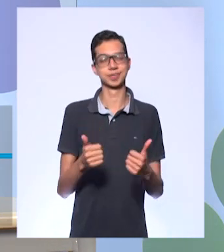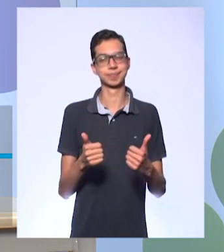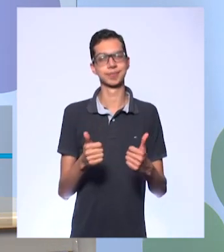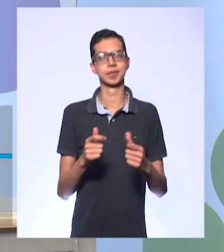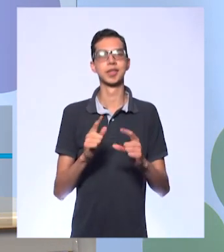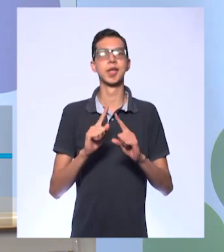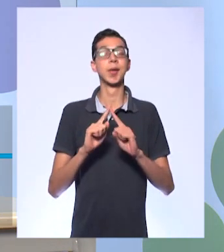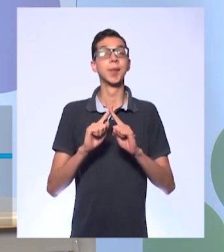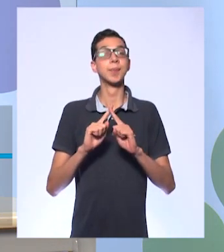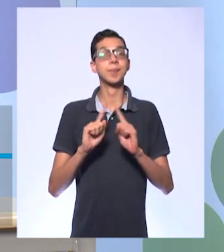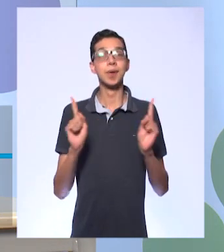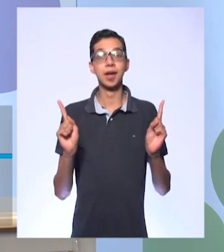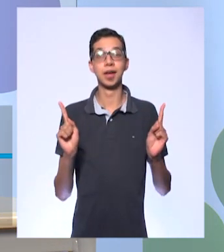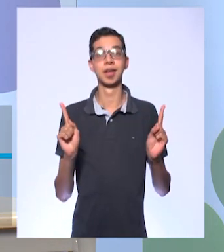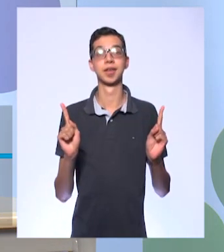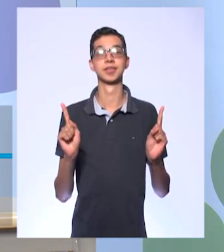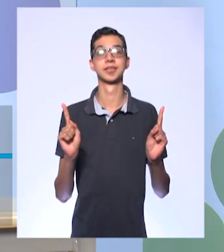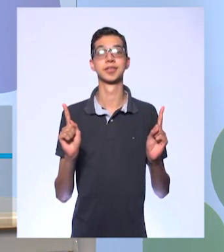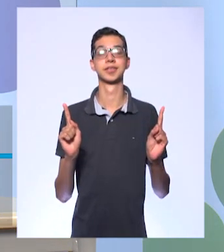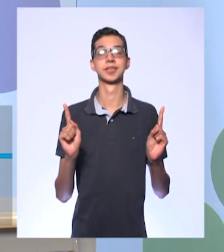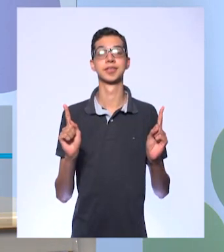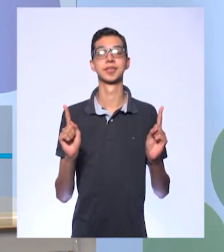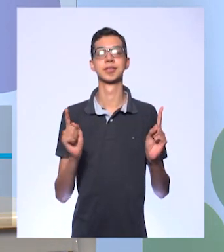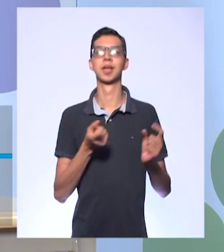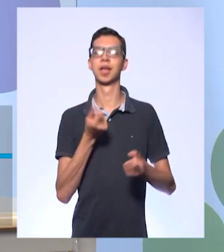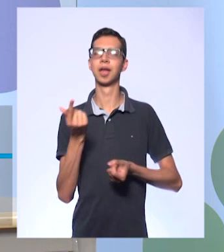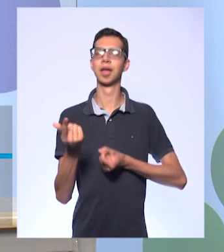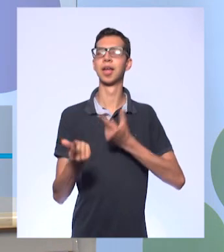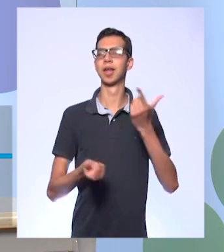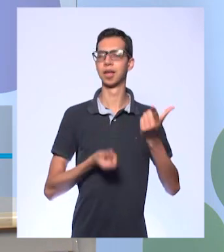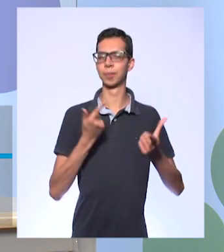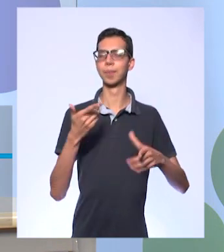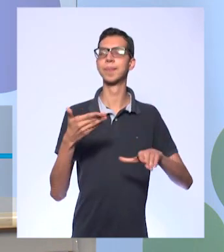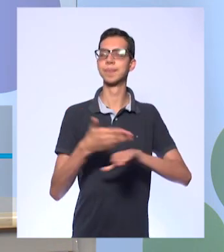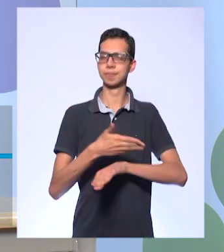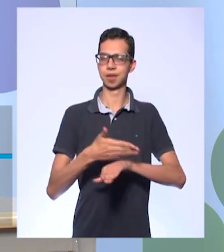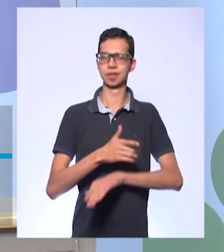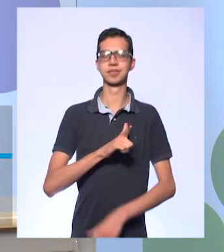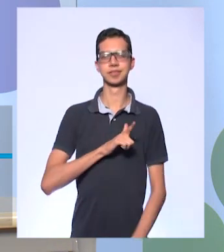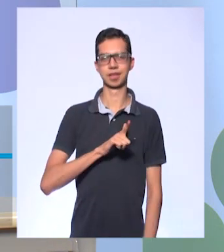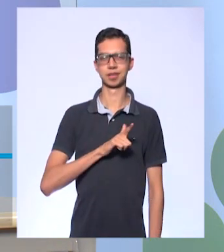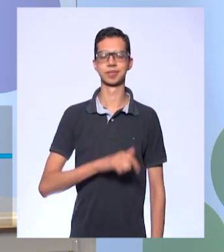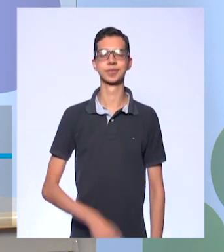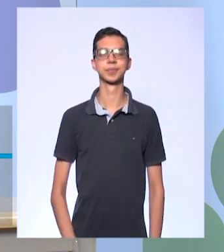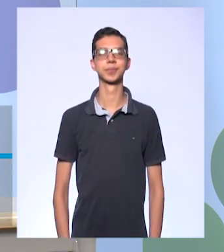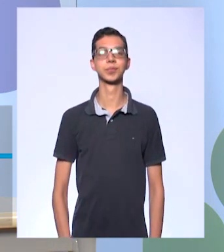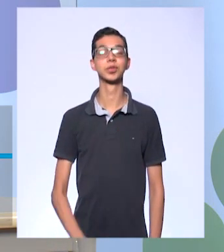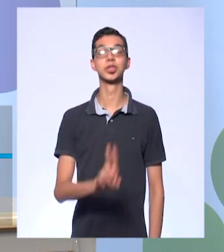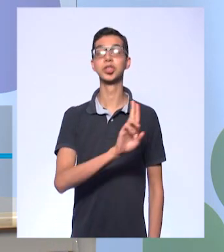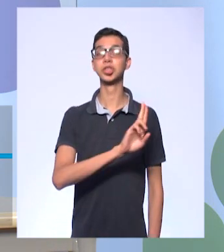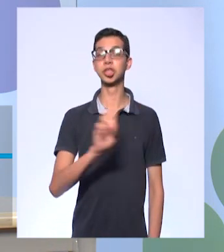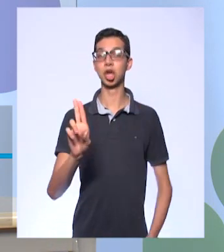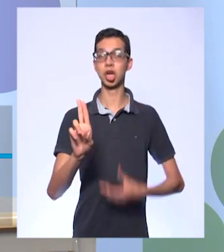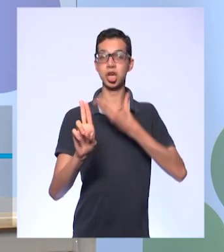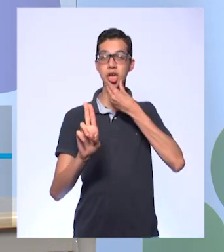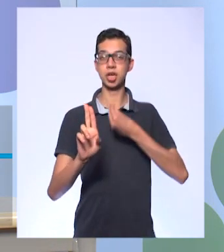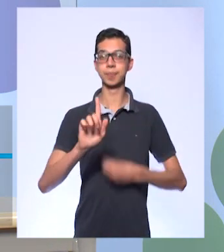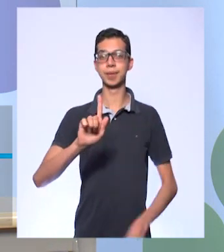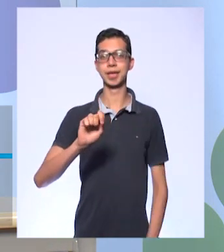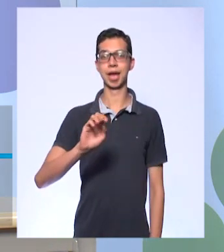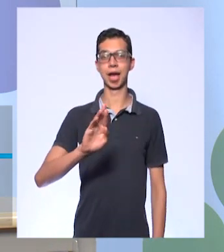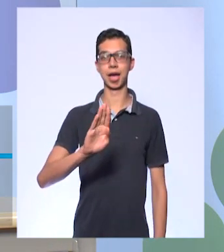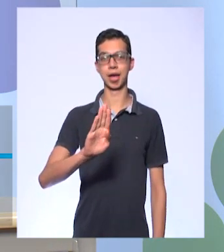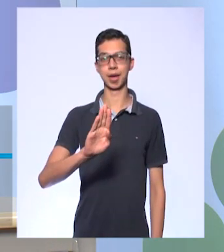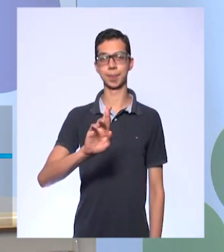aí a gente teve algumas participações aqui. O Gabriel Gomes falou para a gente que